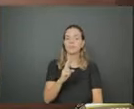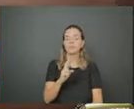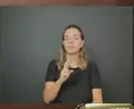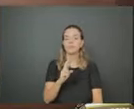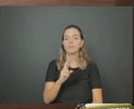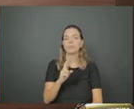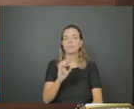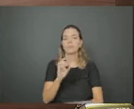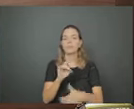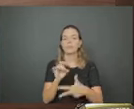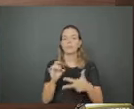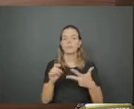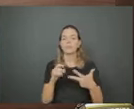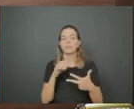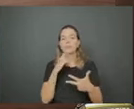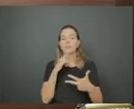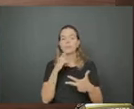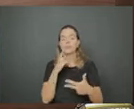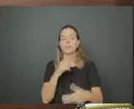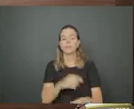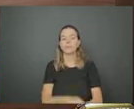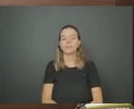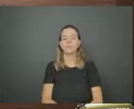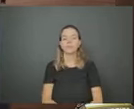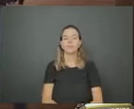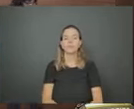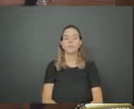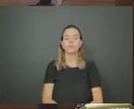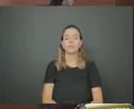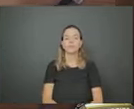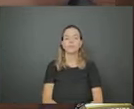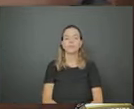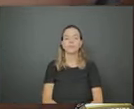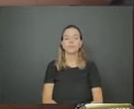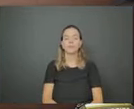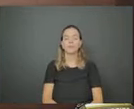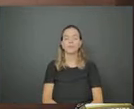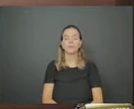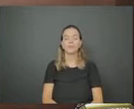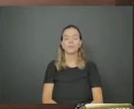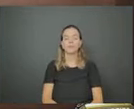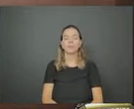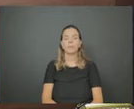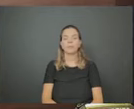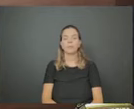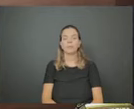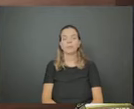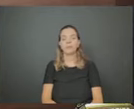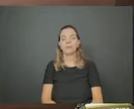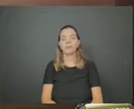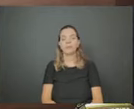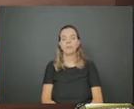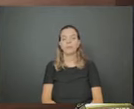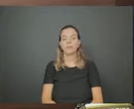senhora fez, vereador. Ele anotou e vai responder a senhora Maria Letícia, né? E as demais, daí eu